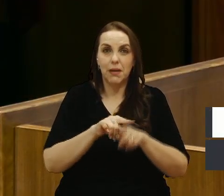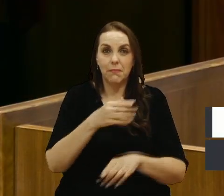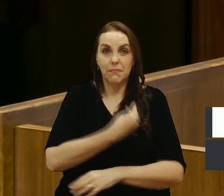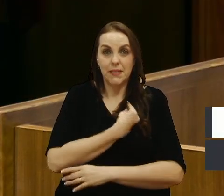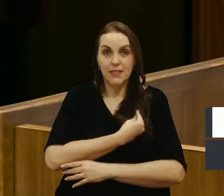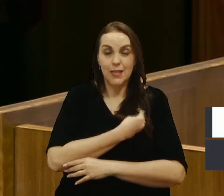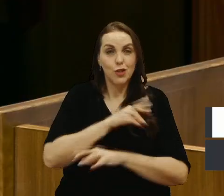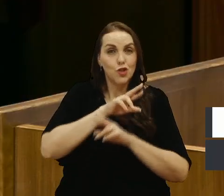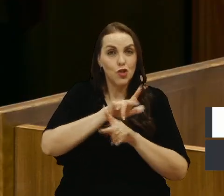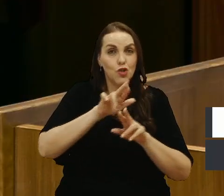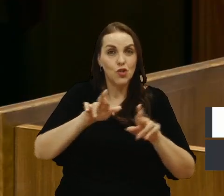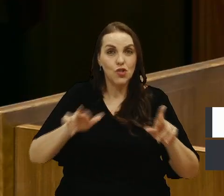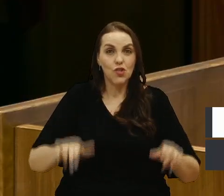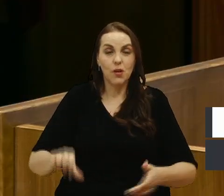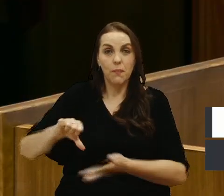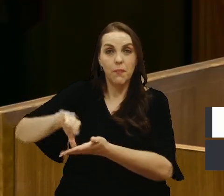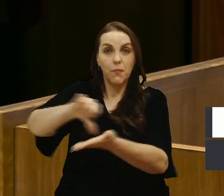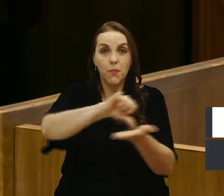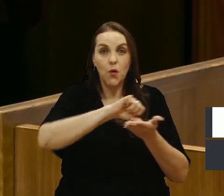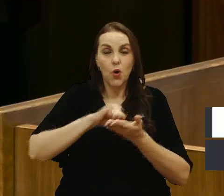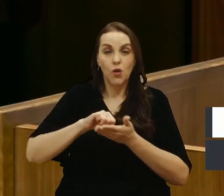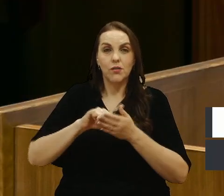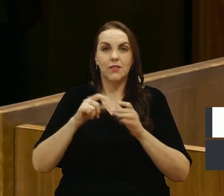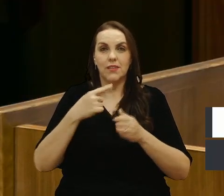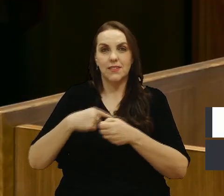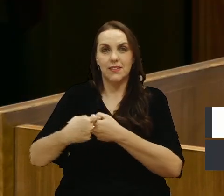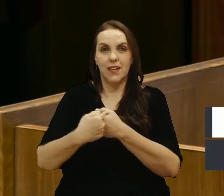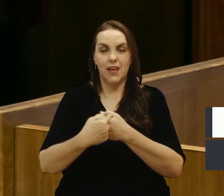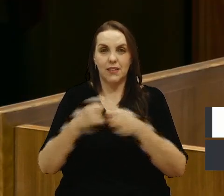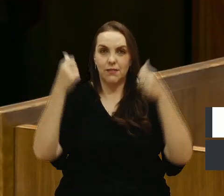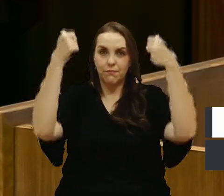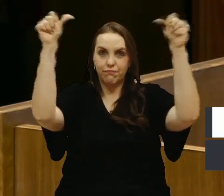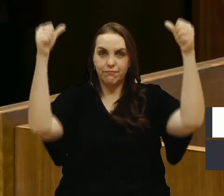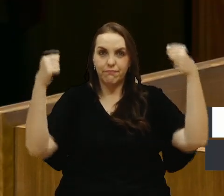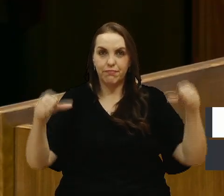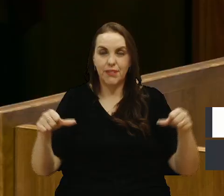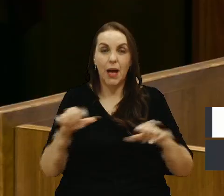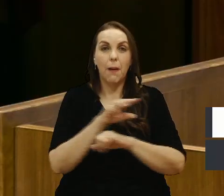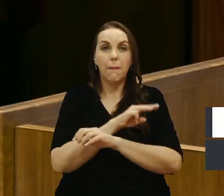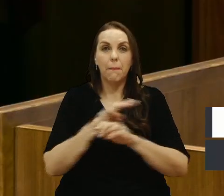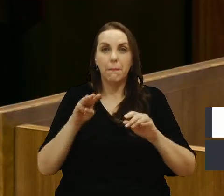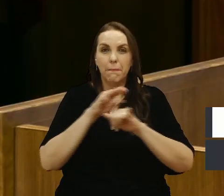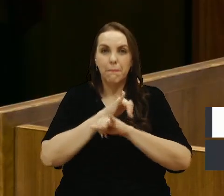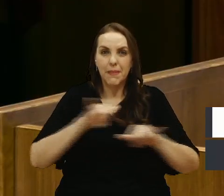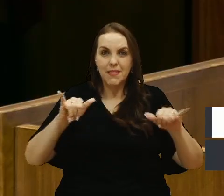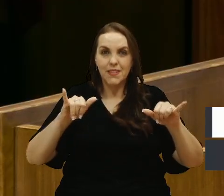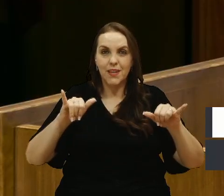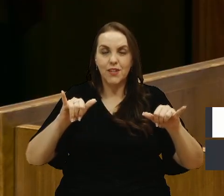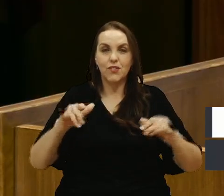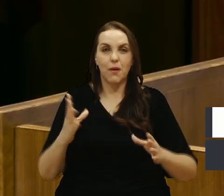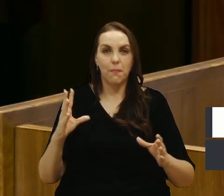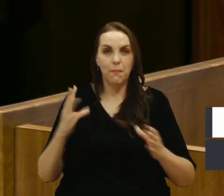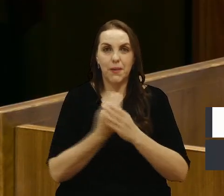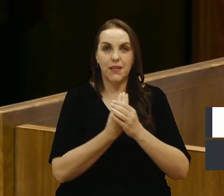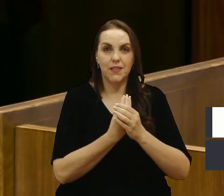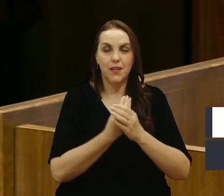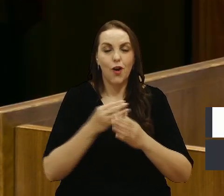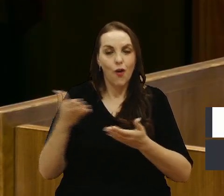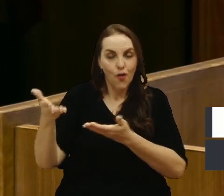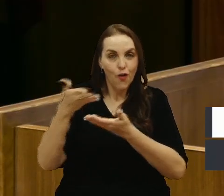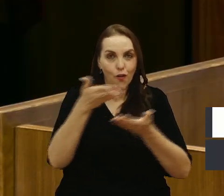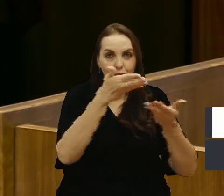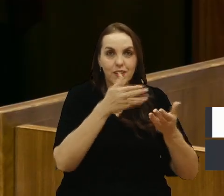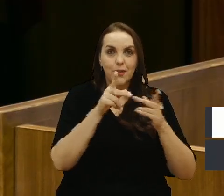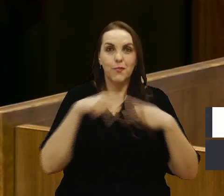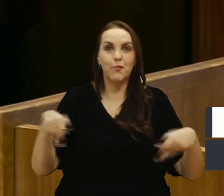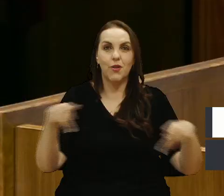diferentes pontos da cidade, por meio dos outdoors, reforçando essa mensagem de pertencimento e convidando a população a se